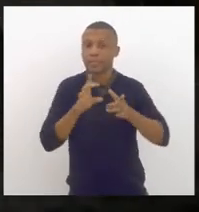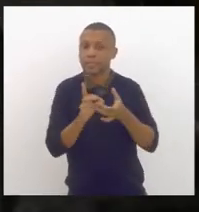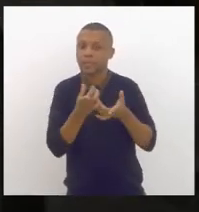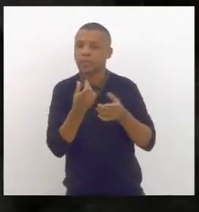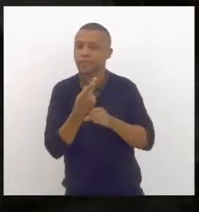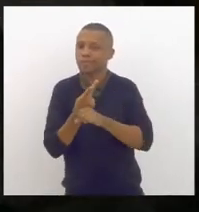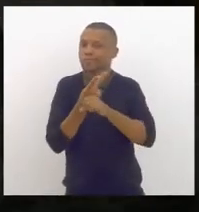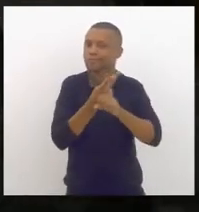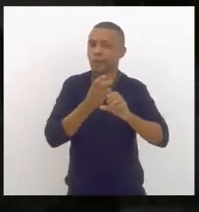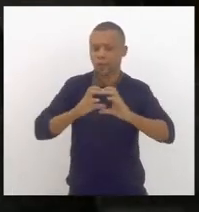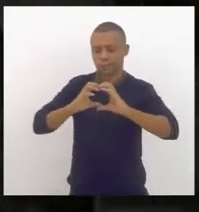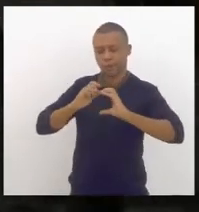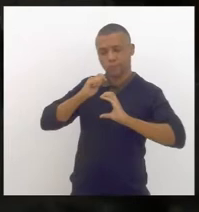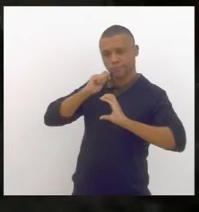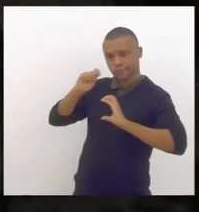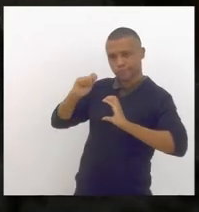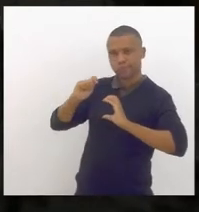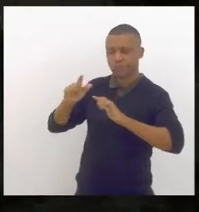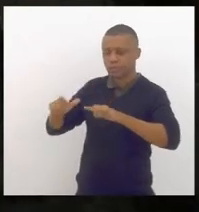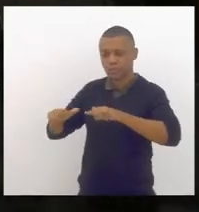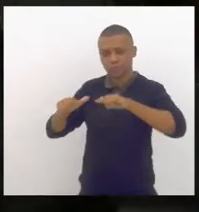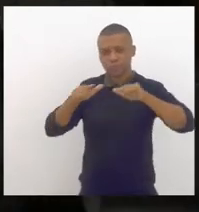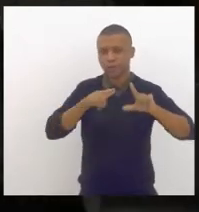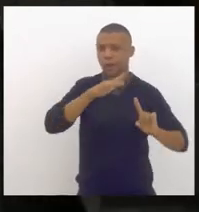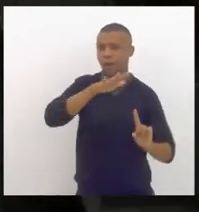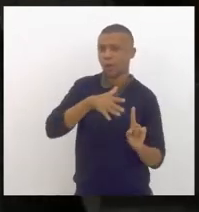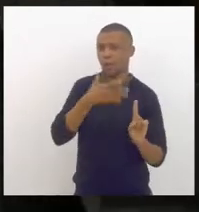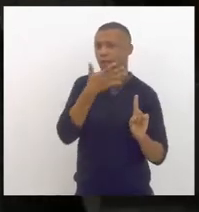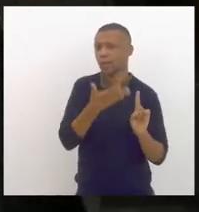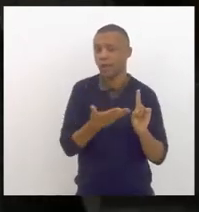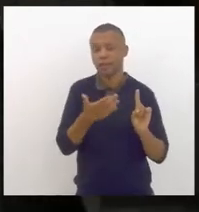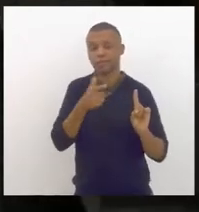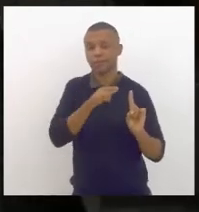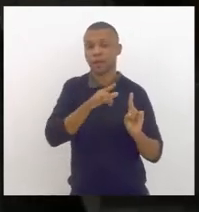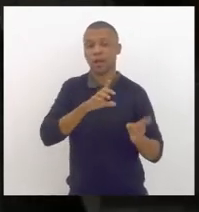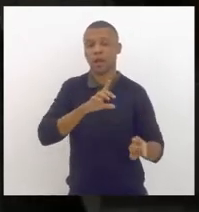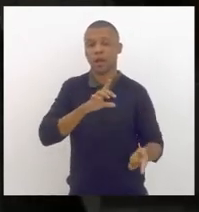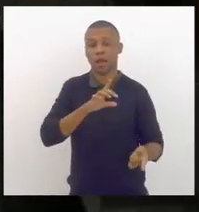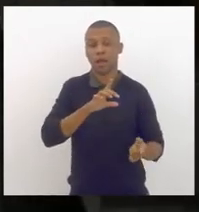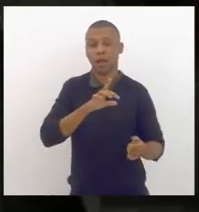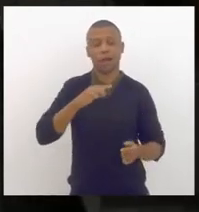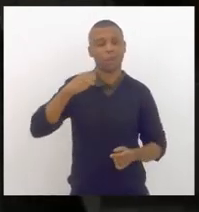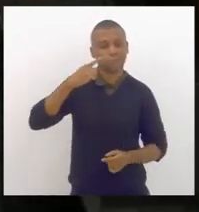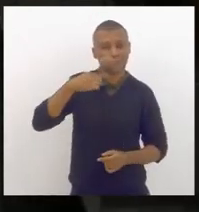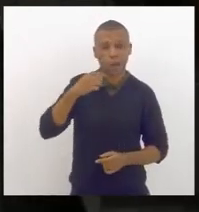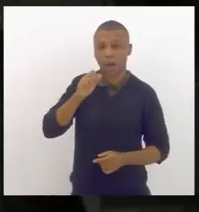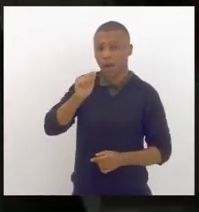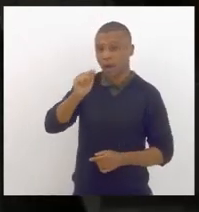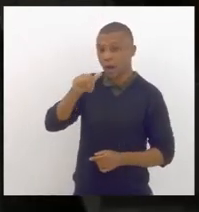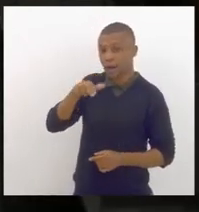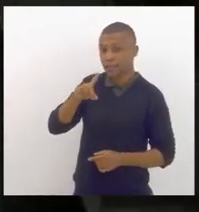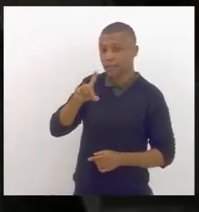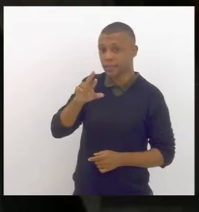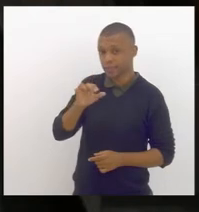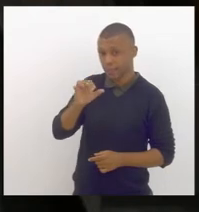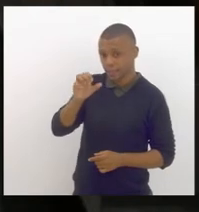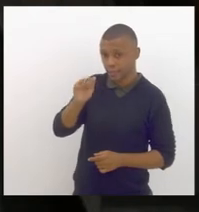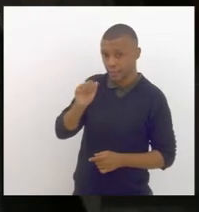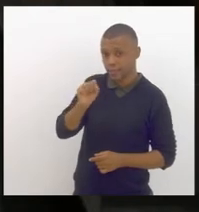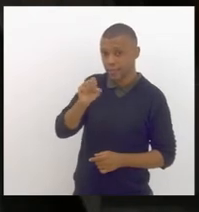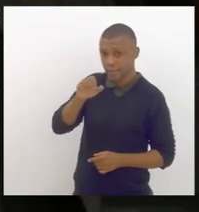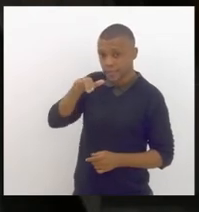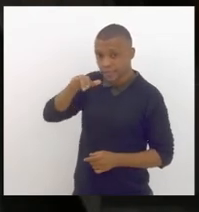Tiradentes e o respectivo diploma a doutora Andréia Sena da Silveira,